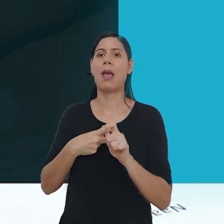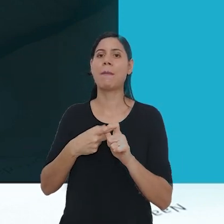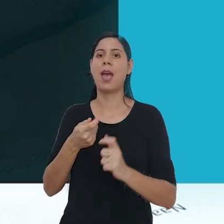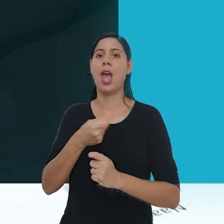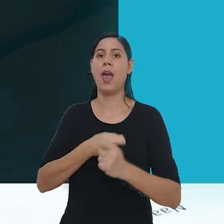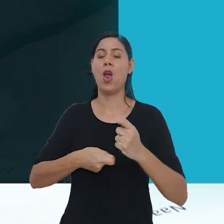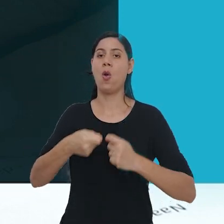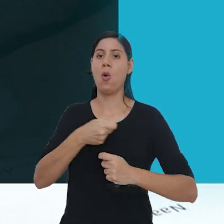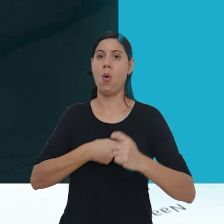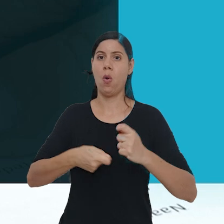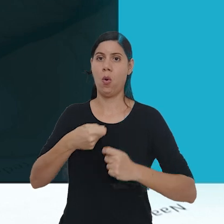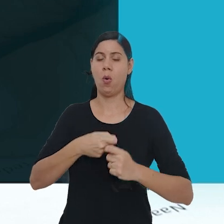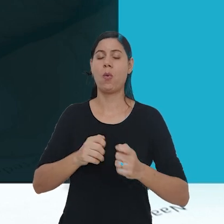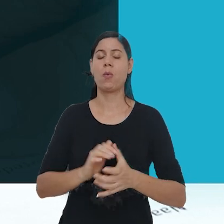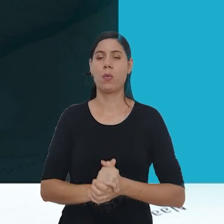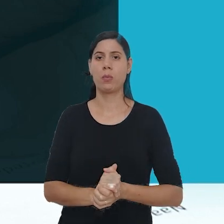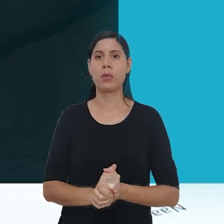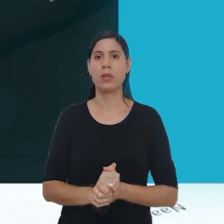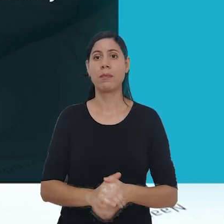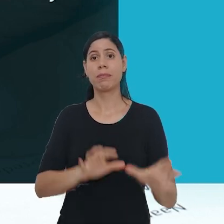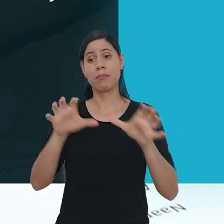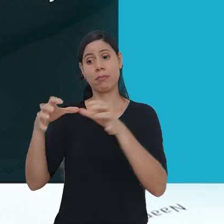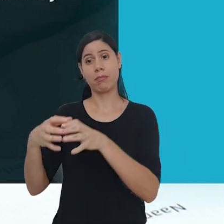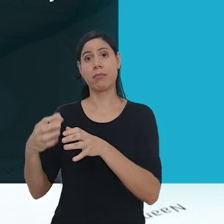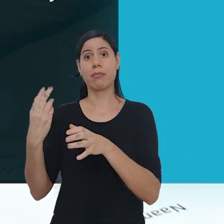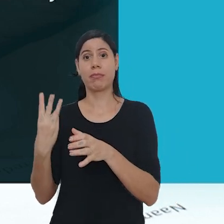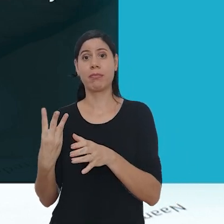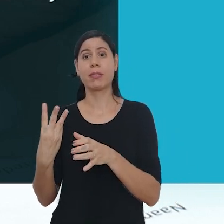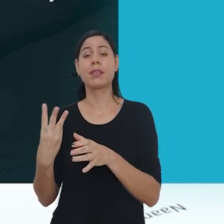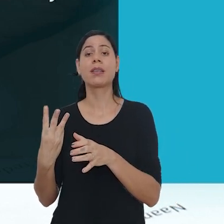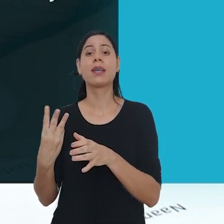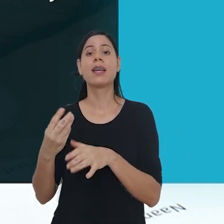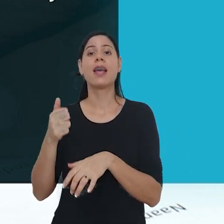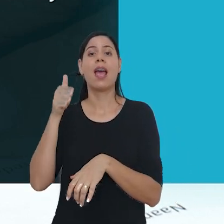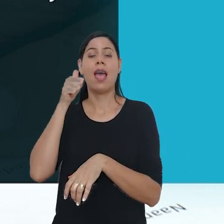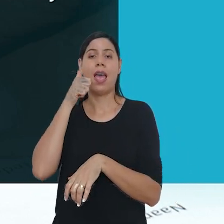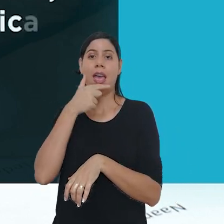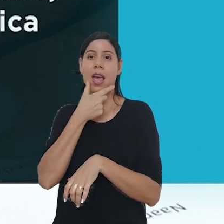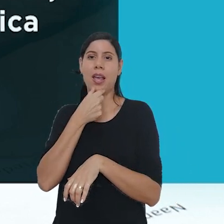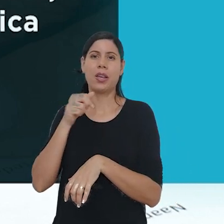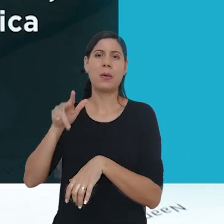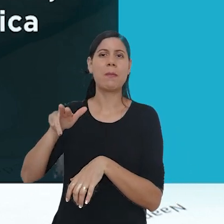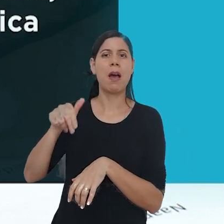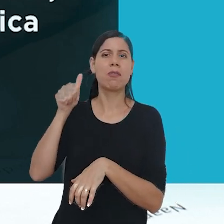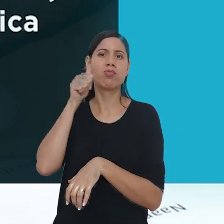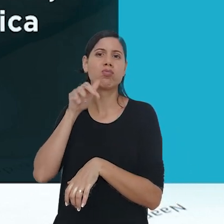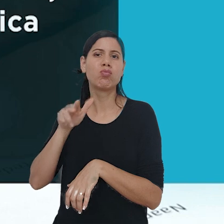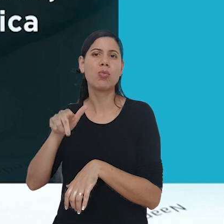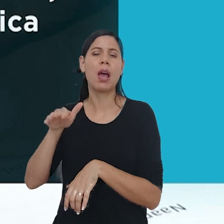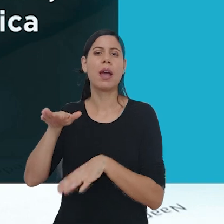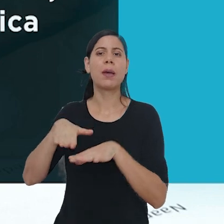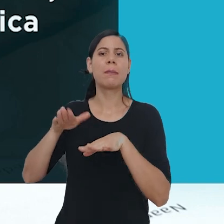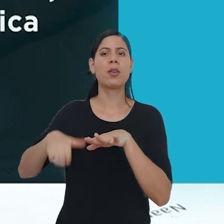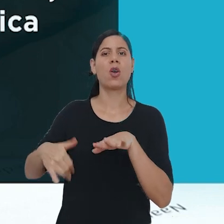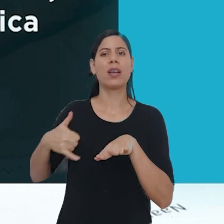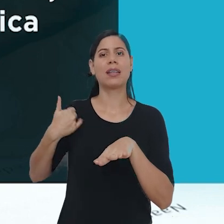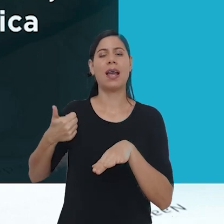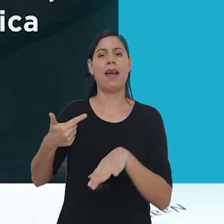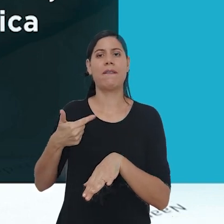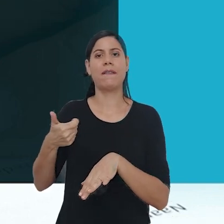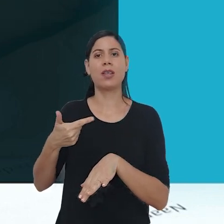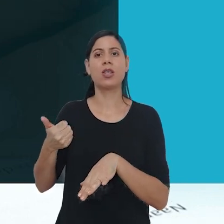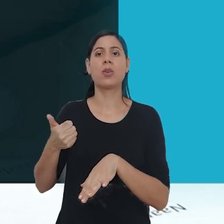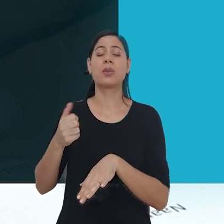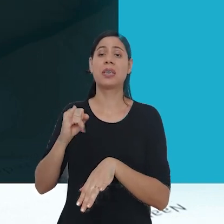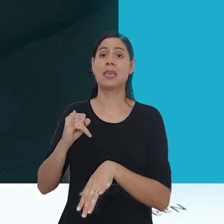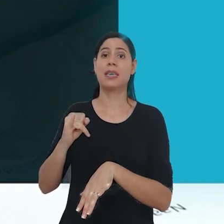da segunda classe, que alcançam os pais do segurado desde que comprovada a dependência econômica deles em relação ao